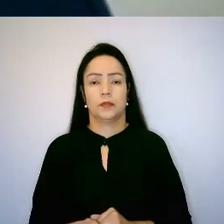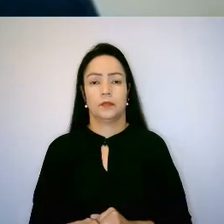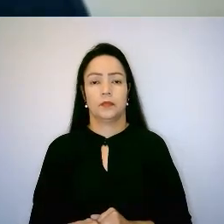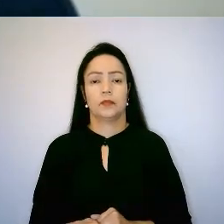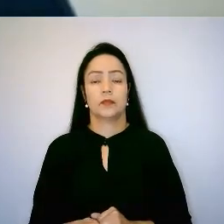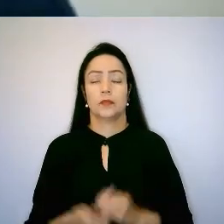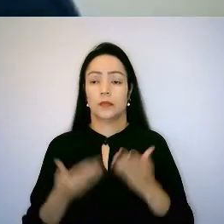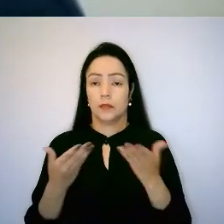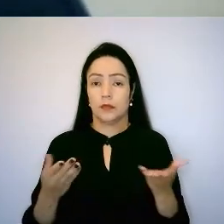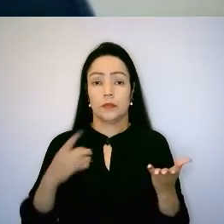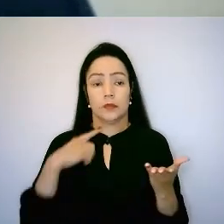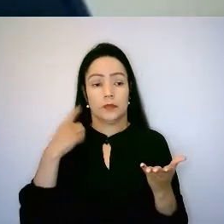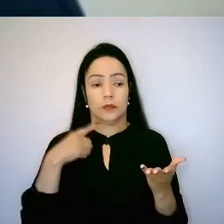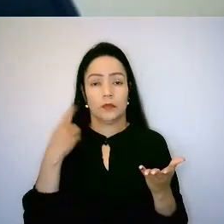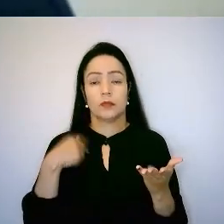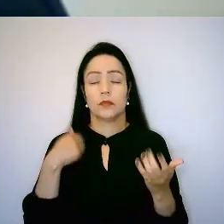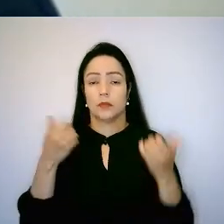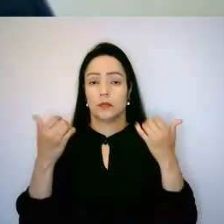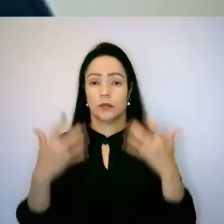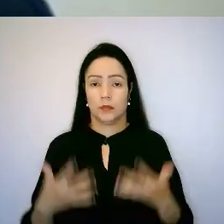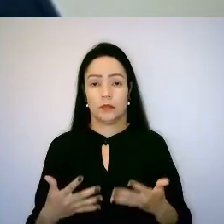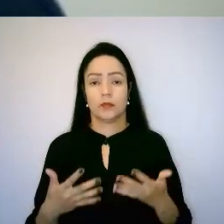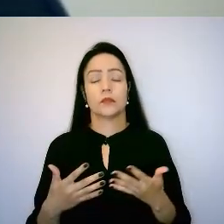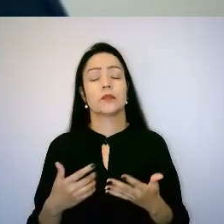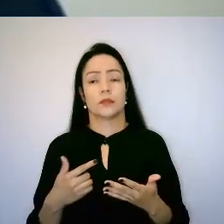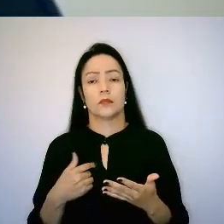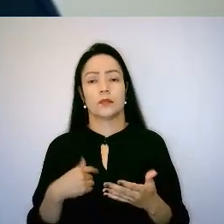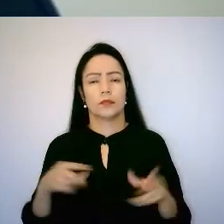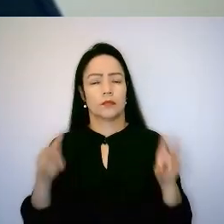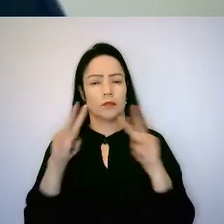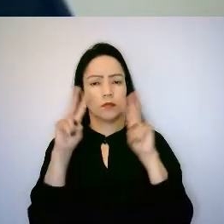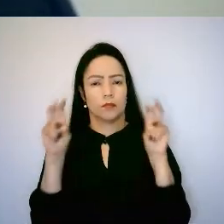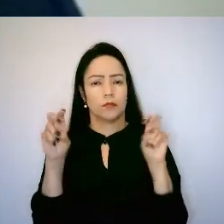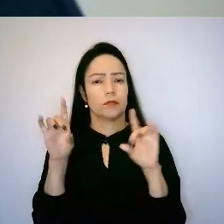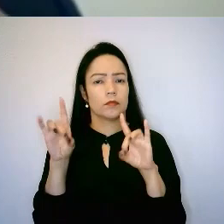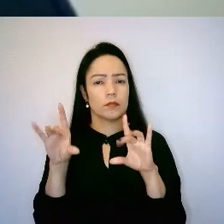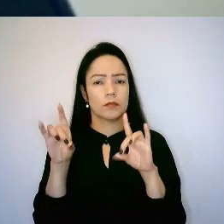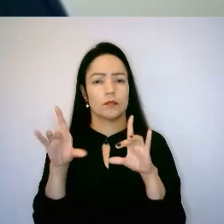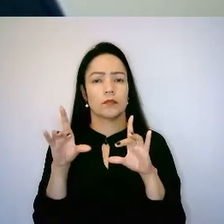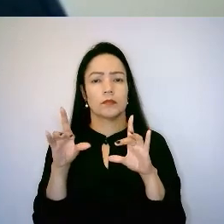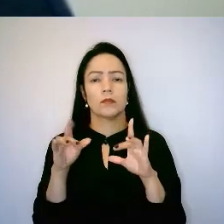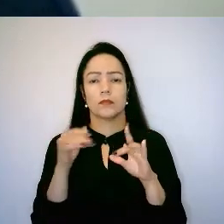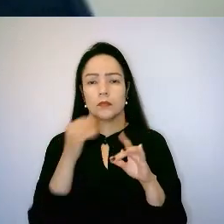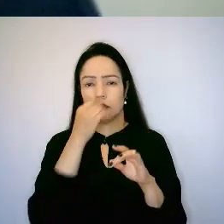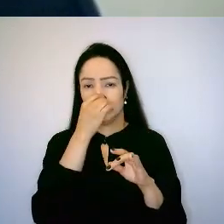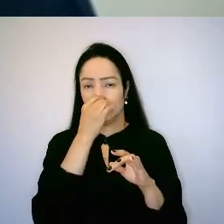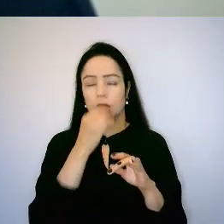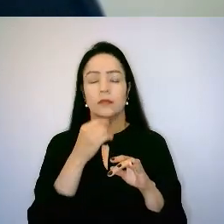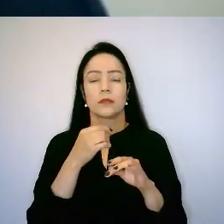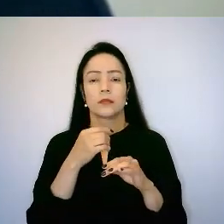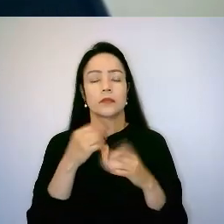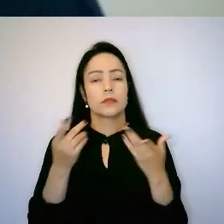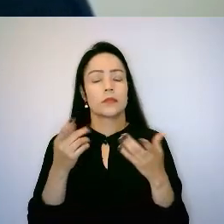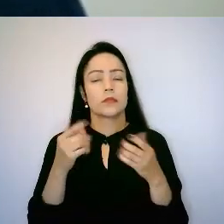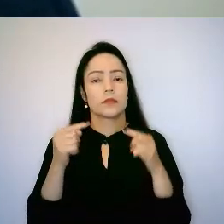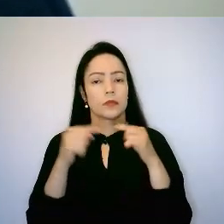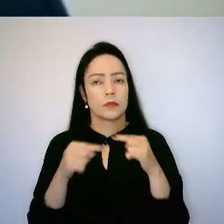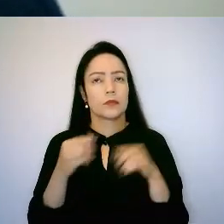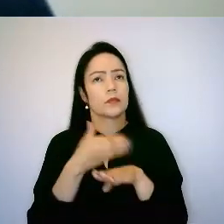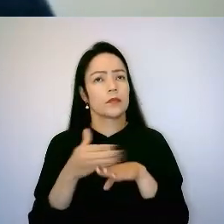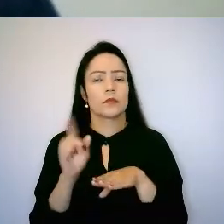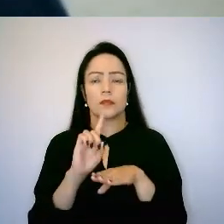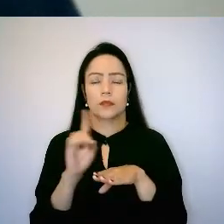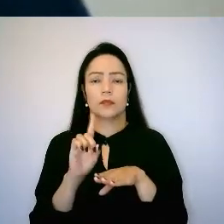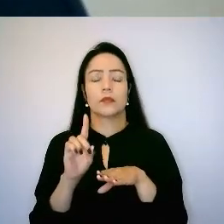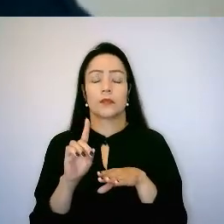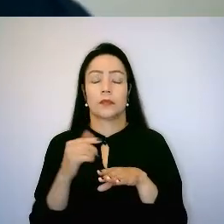nessa minha sustentação eu decidi abordar um tema técnico que foge do tradicionalismo eu levanto a seguinte